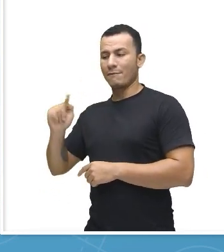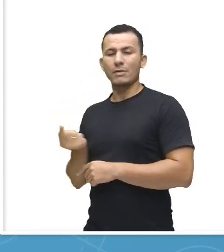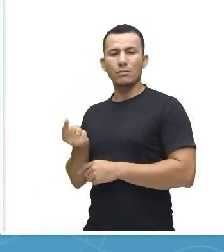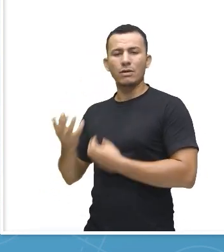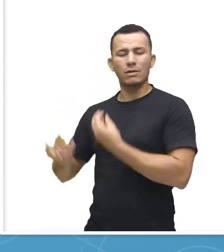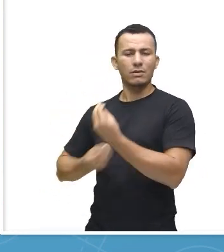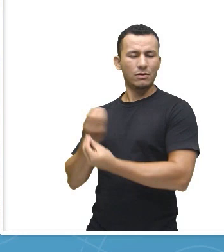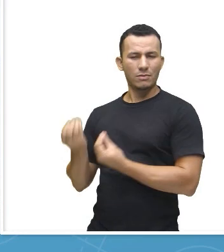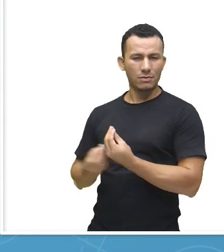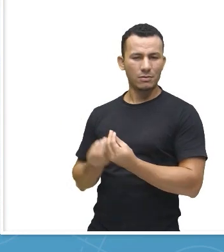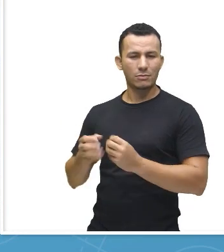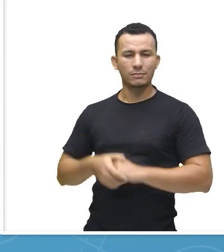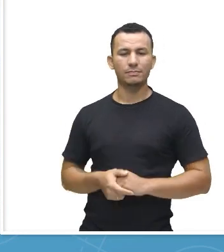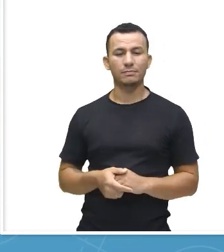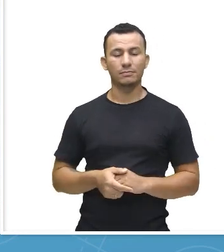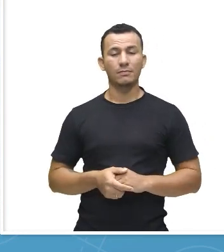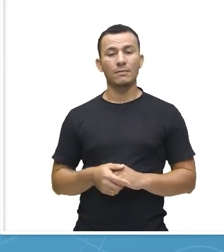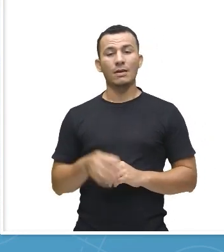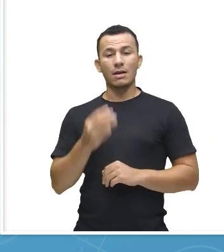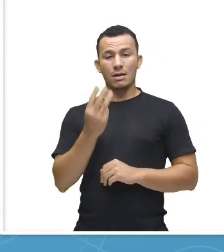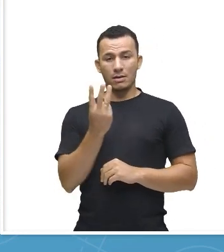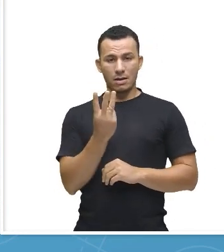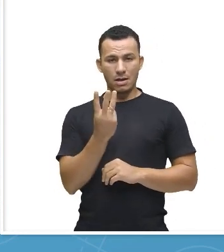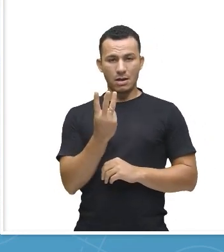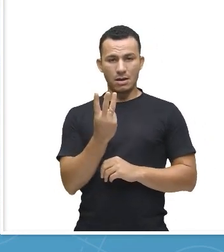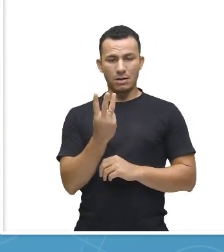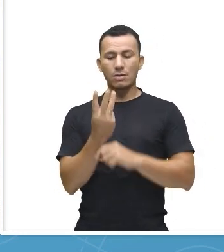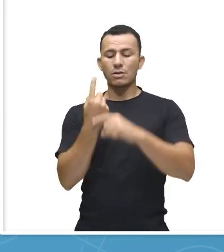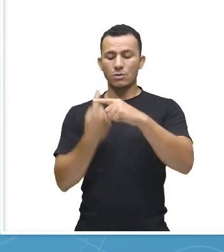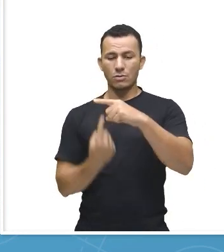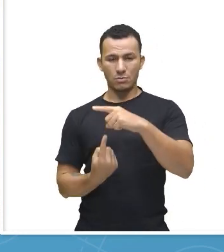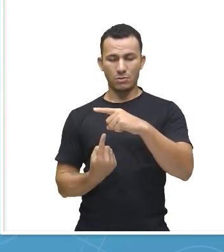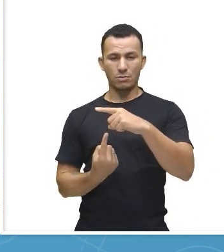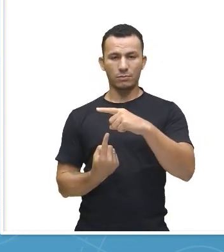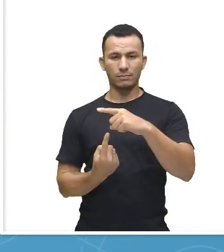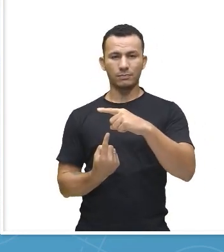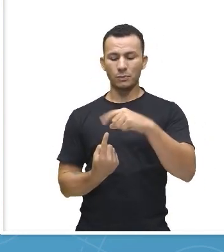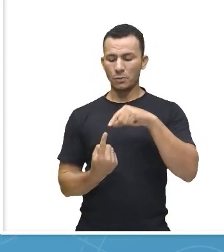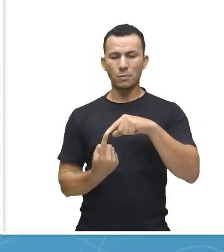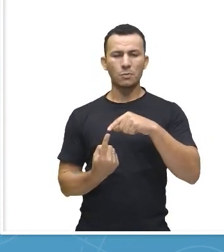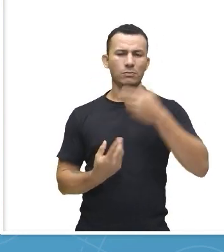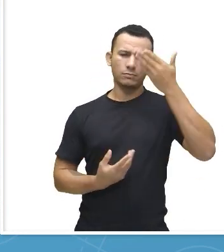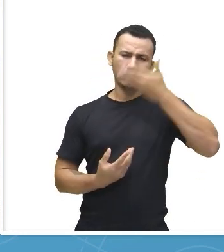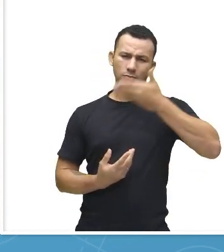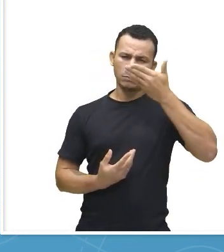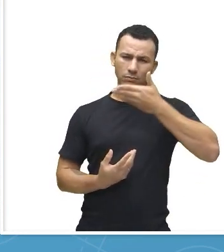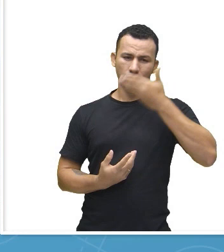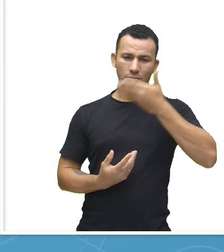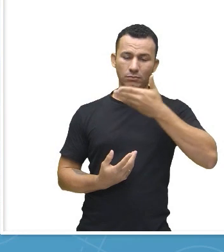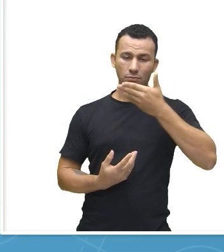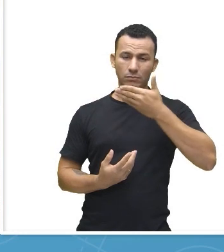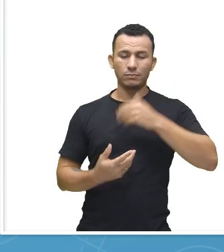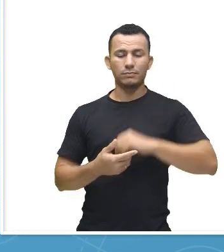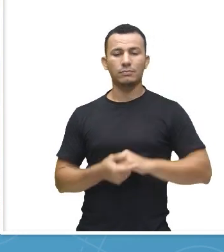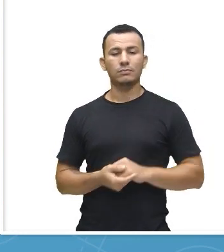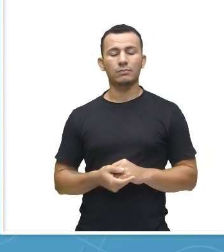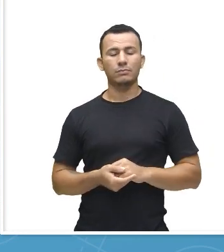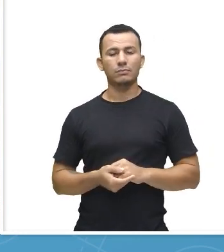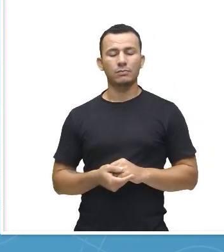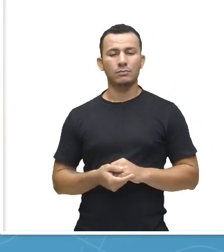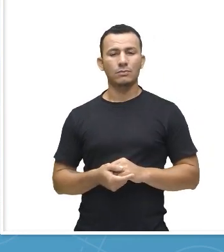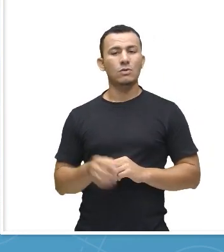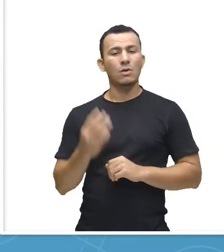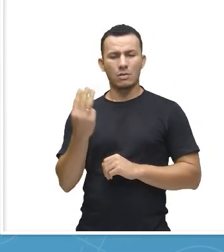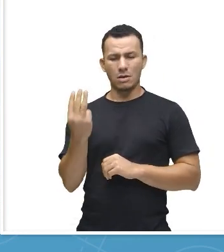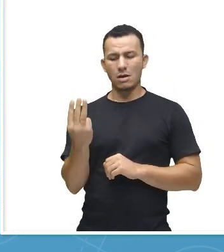3 sobre 1. O 1 ele não aparece, né? Quando é o denominador 1. Então fica